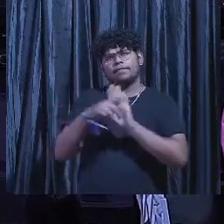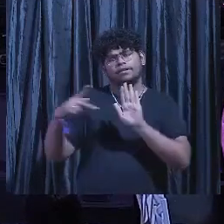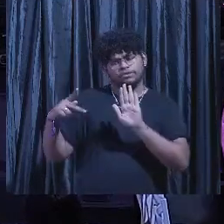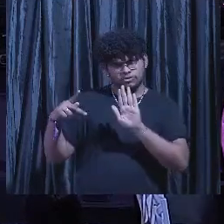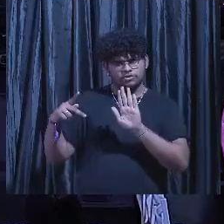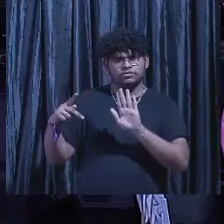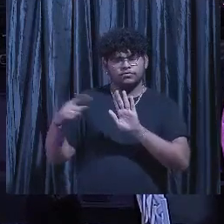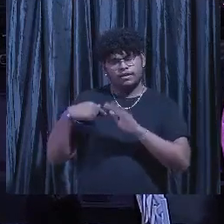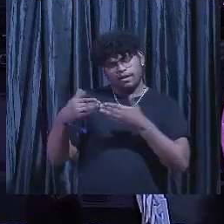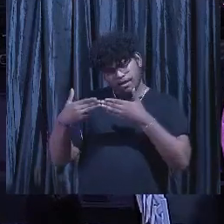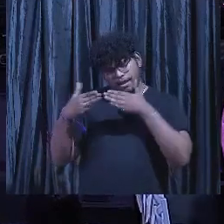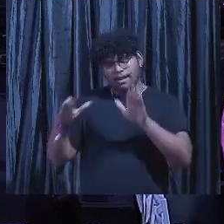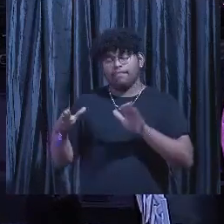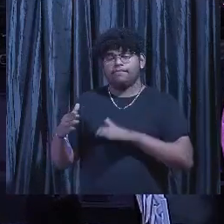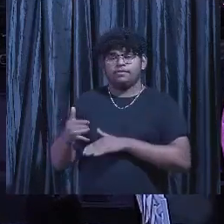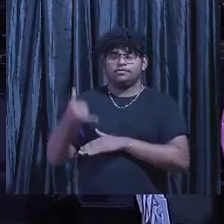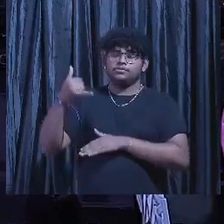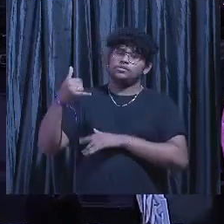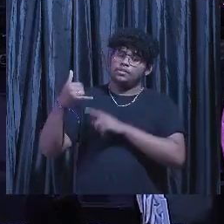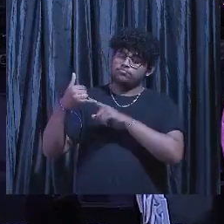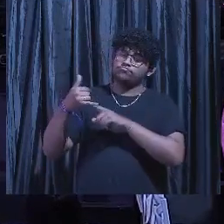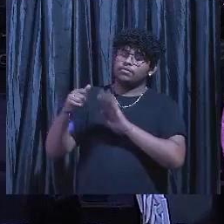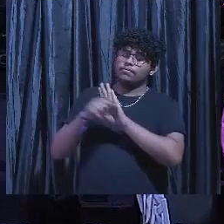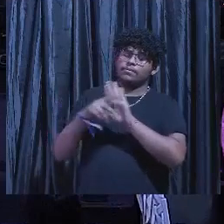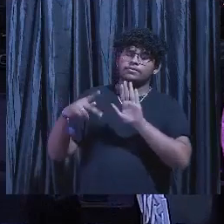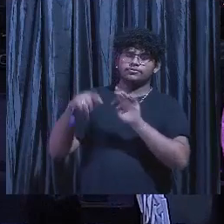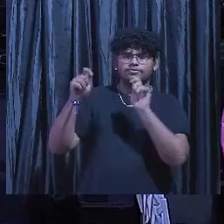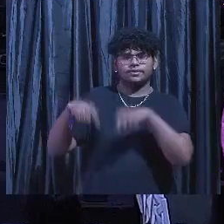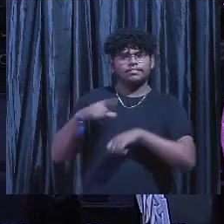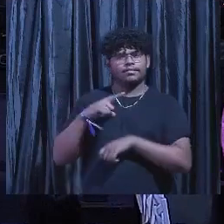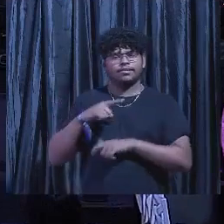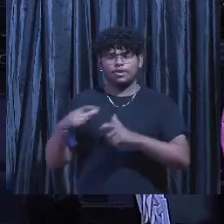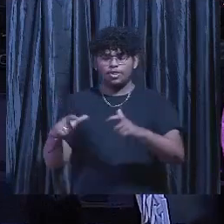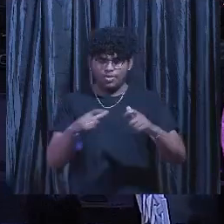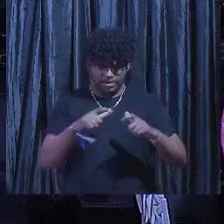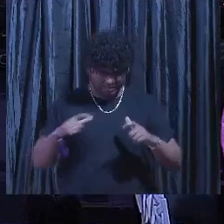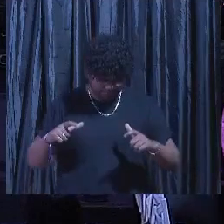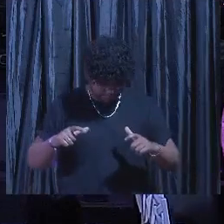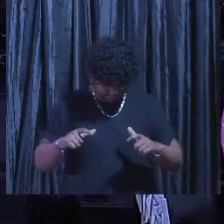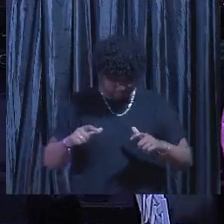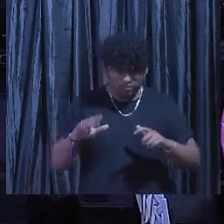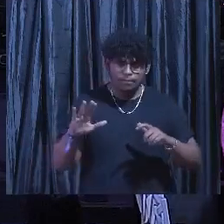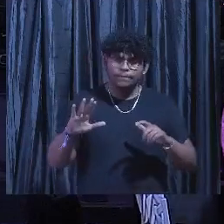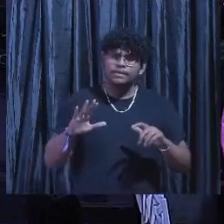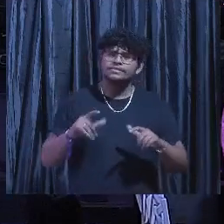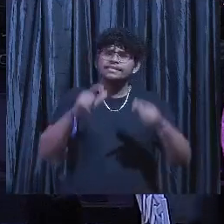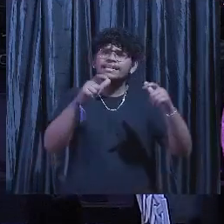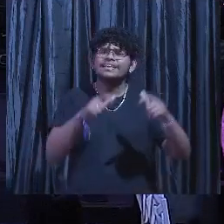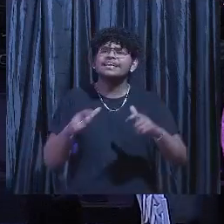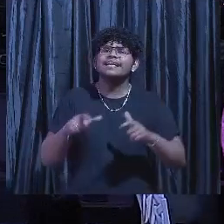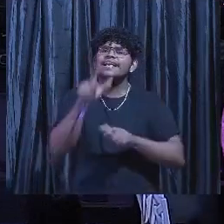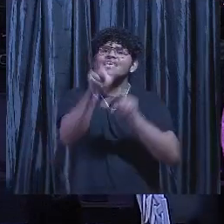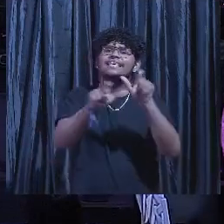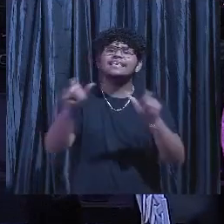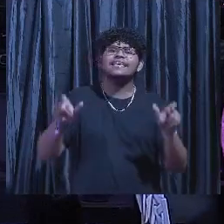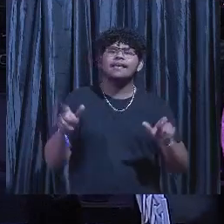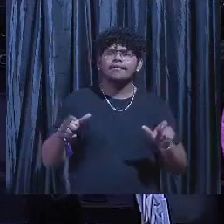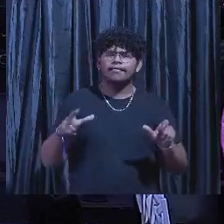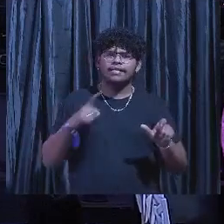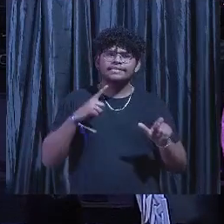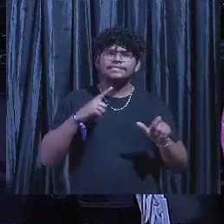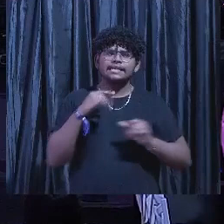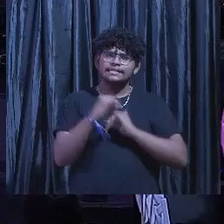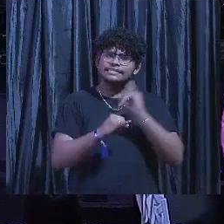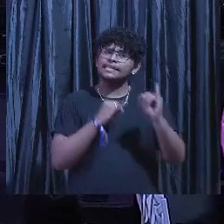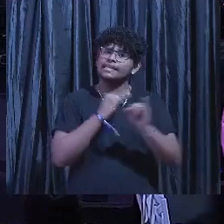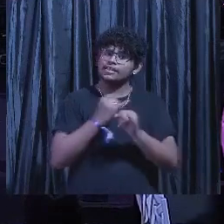vem a geolocalização. Só que quem na favela tem conexão de qualidade para baixar um aplicativo, para acessar